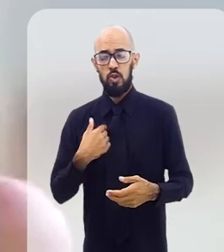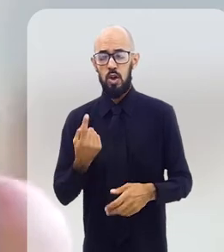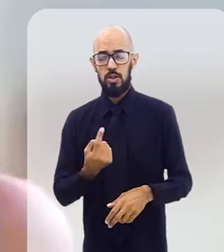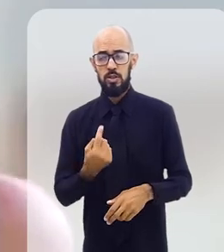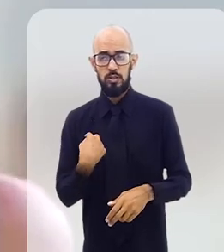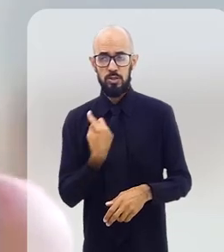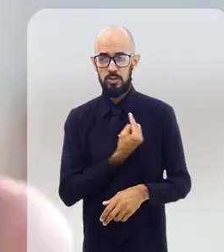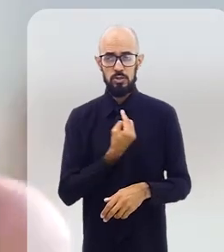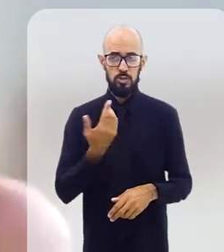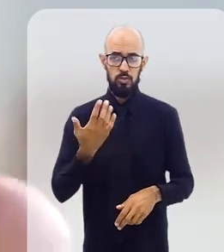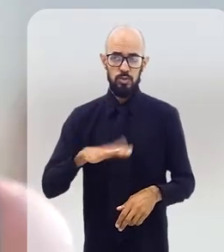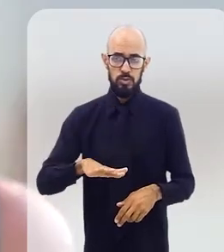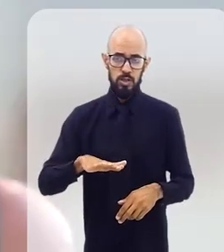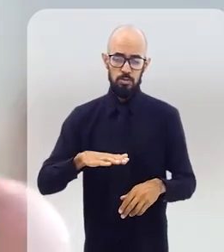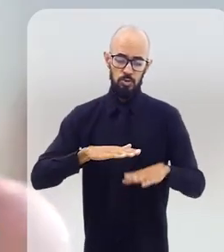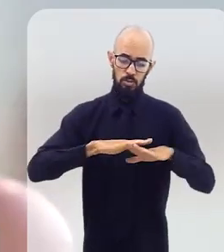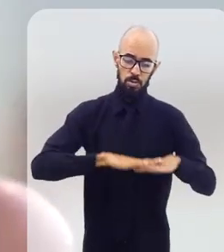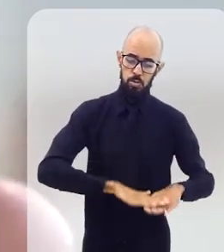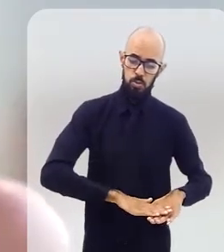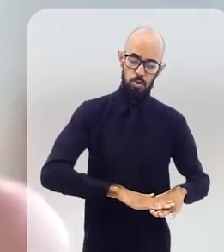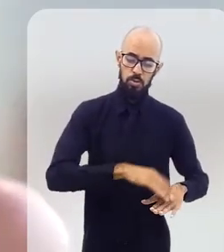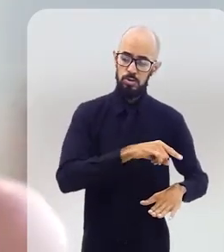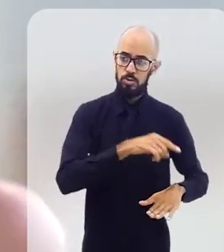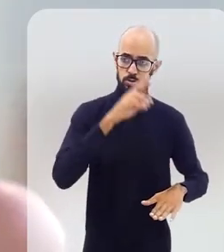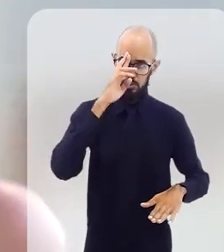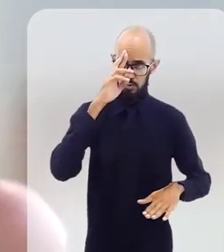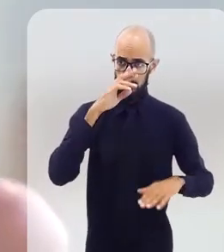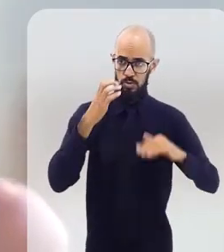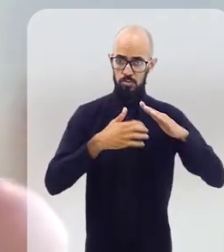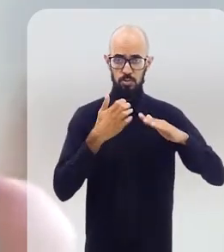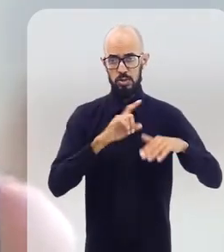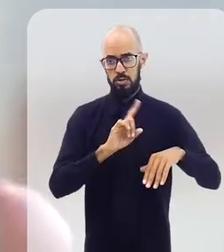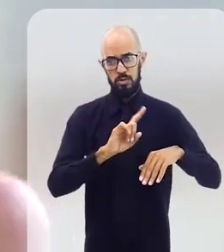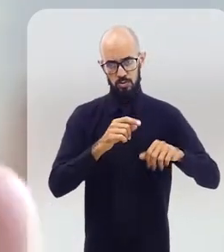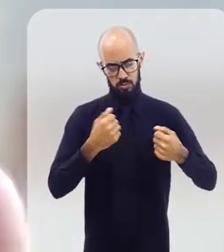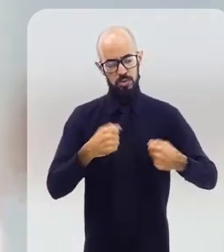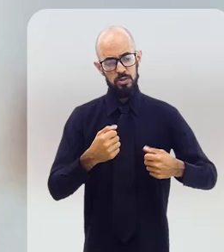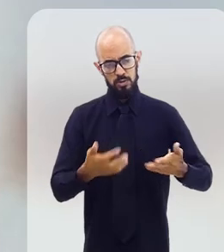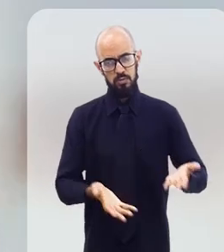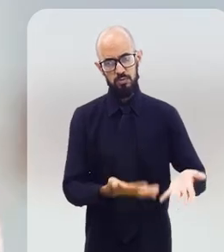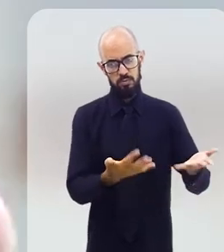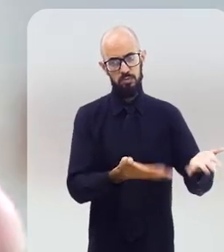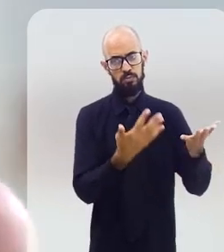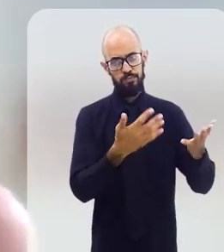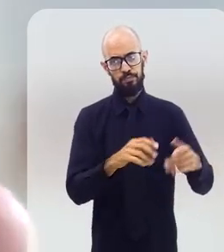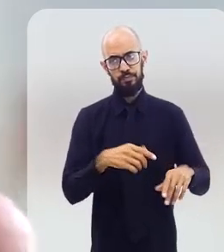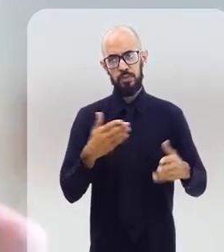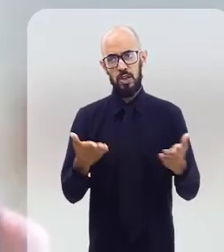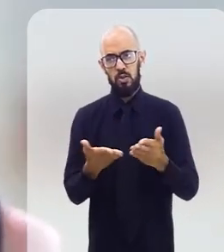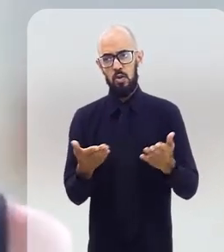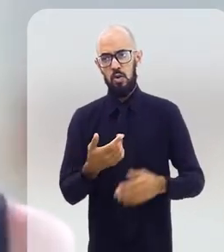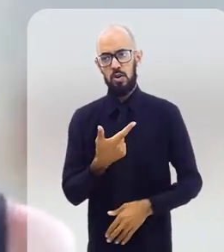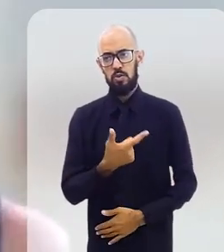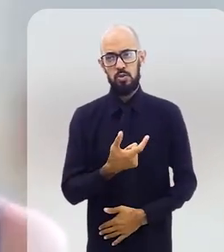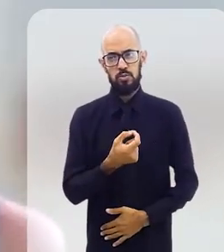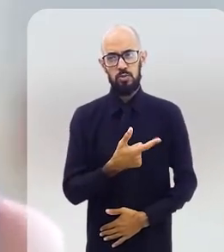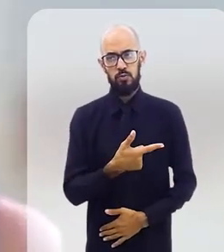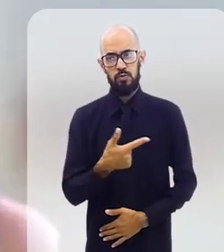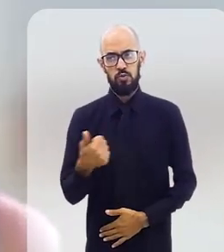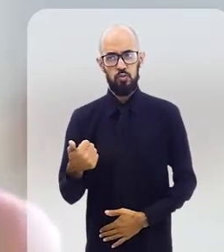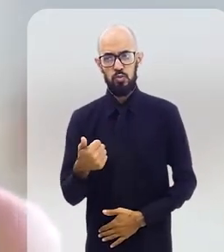continuar inovando e buscando melhorias para sua empresa. E agora, a gente, no final